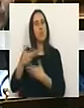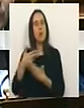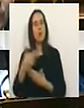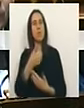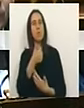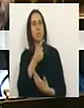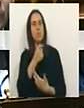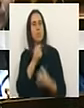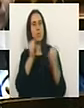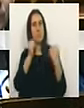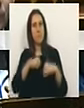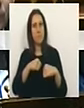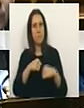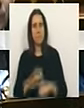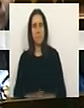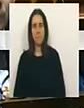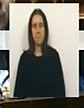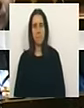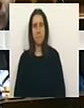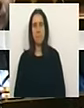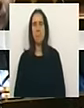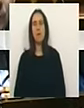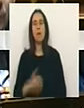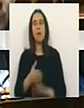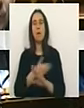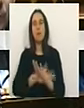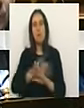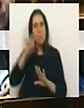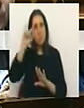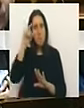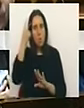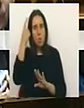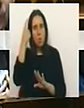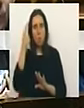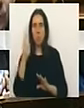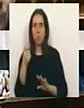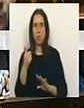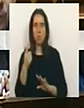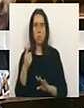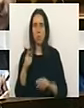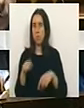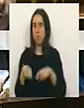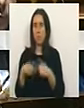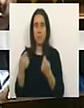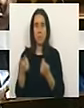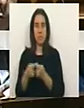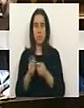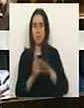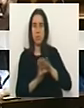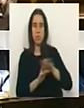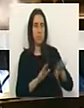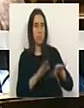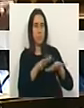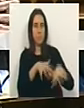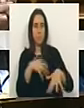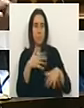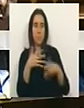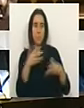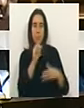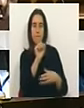Bloco de Esquerda. Soube atempadamente que não teria nos partidos mais à esquerda do Parlamento, na